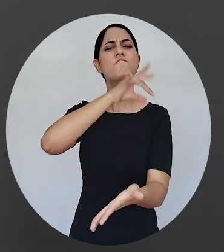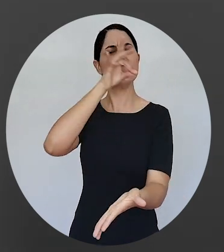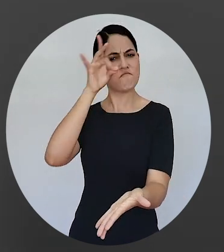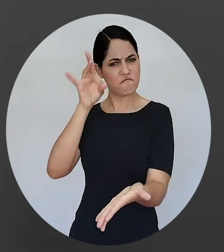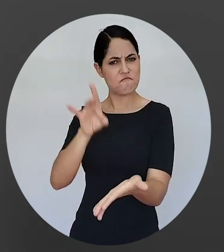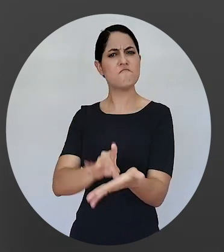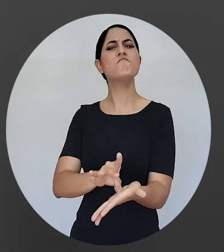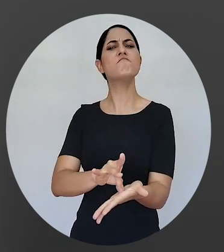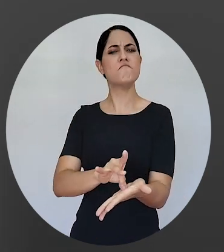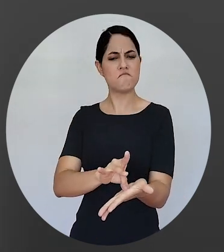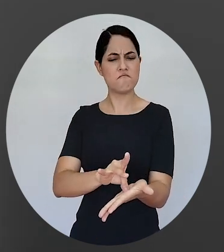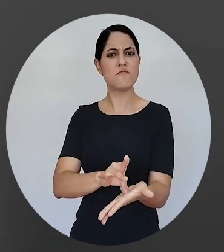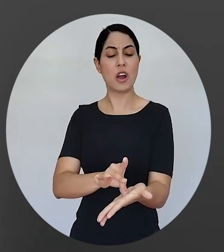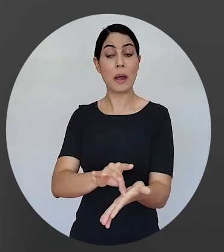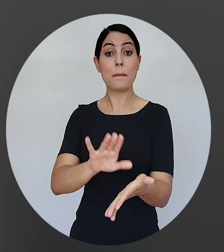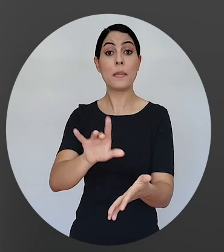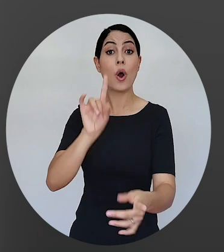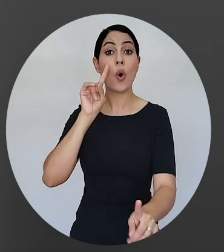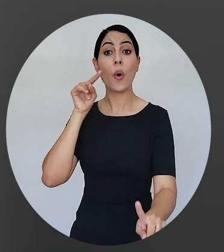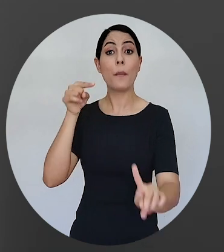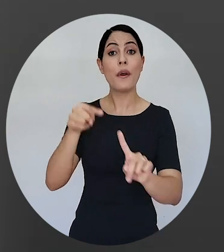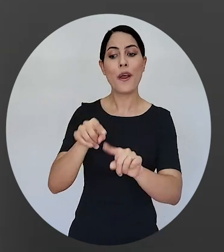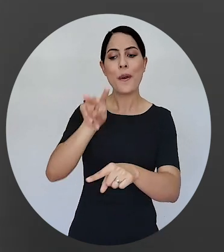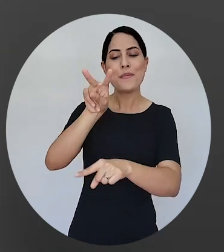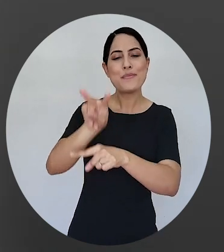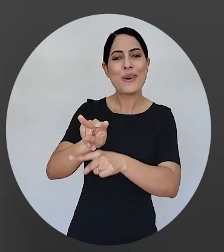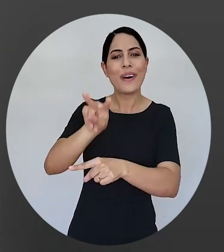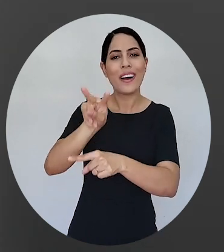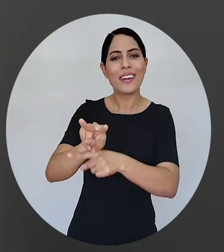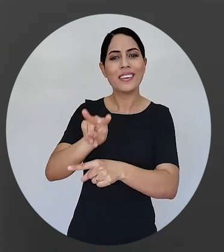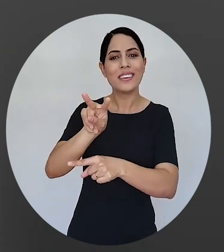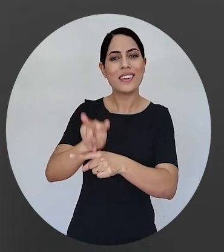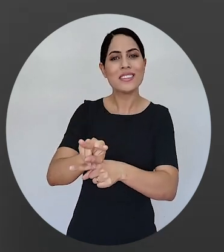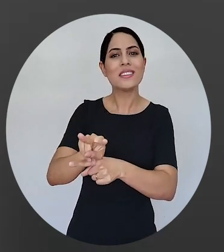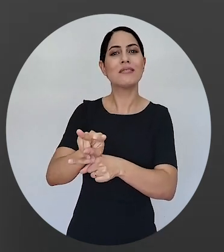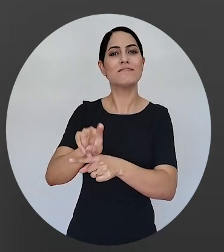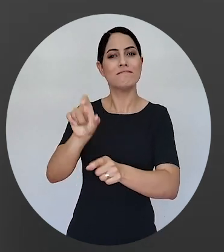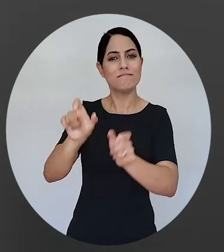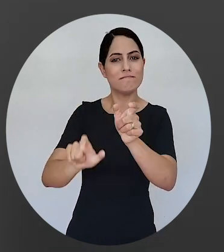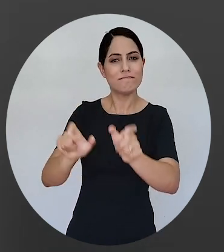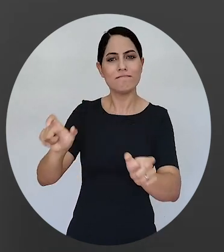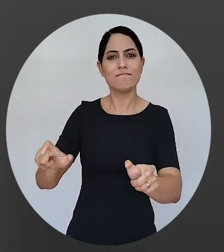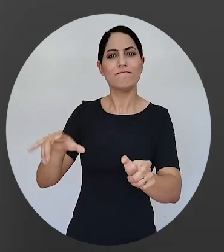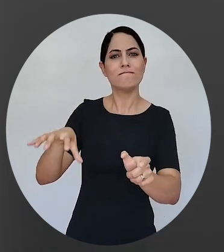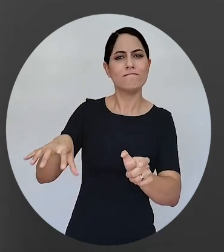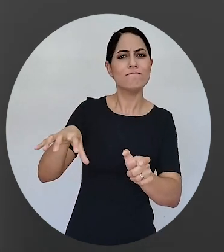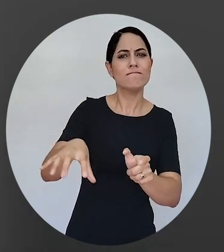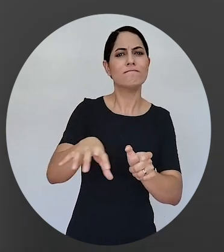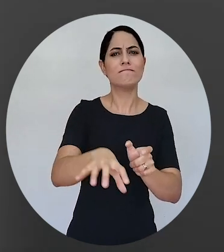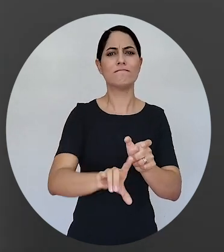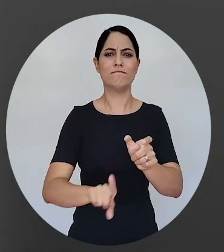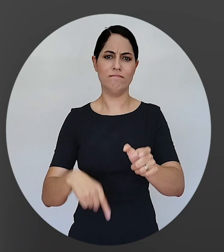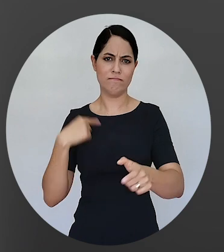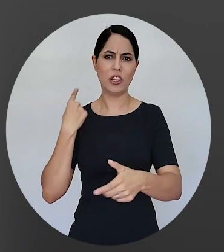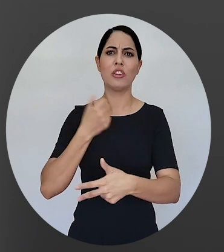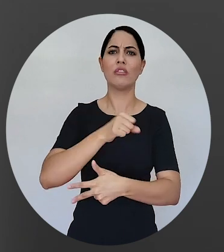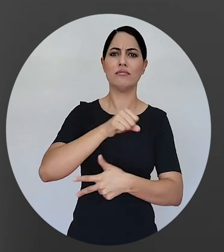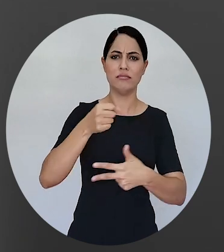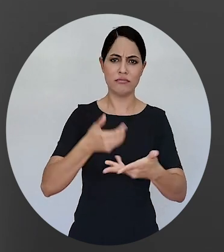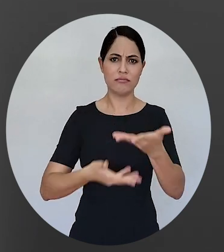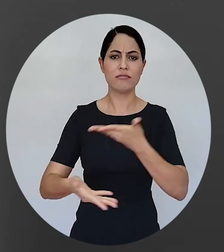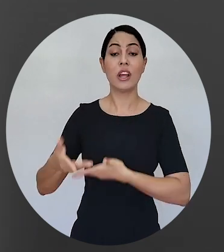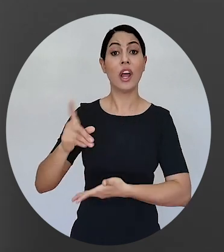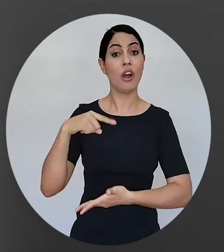com eficiência, buscando a preservação e promoção dos valores consagrados na